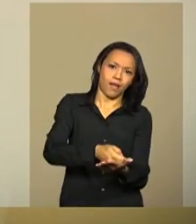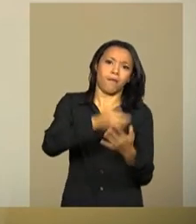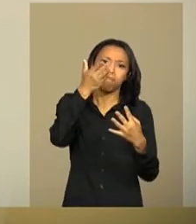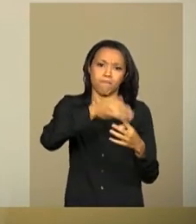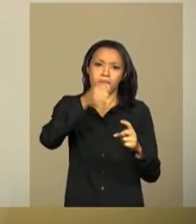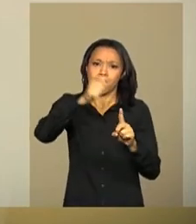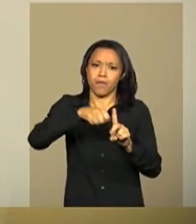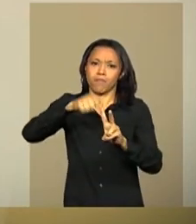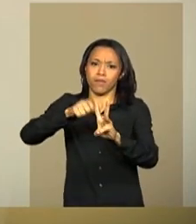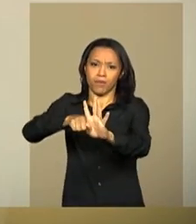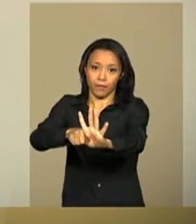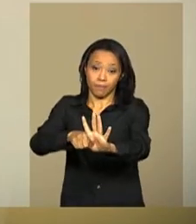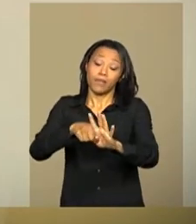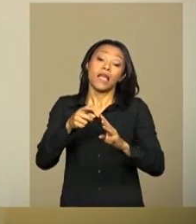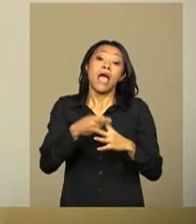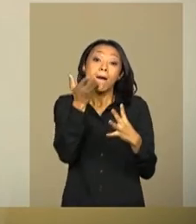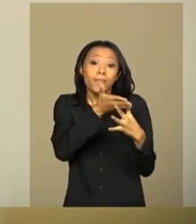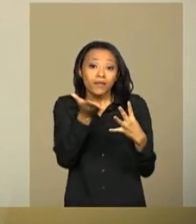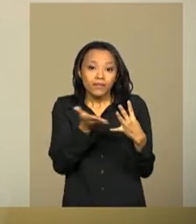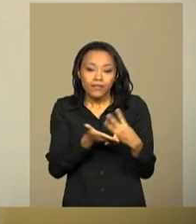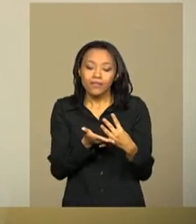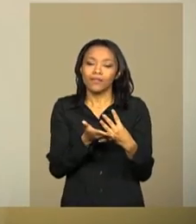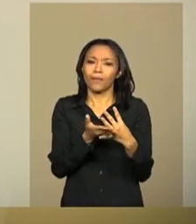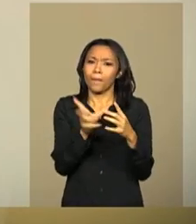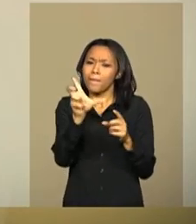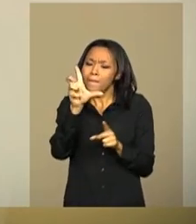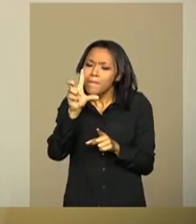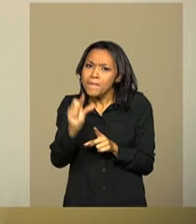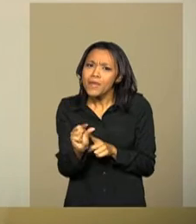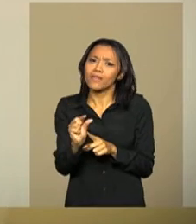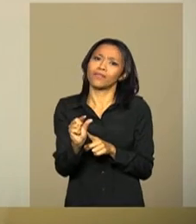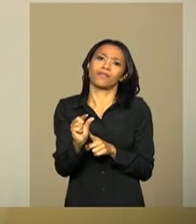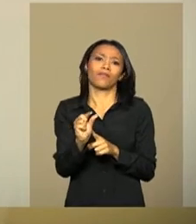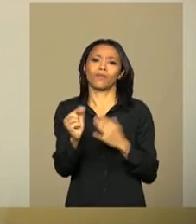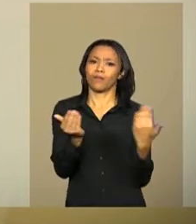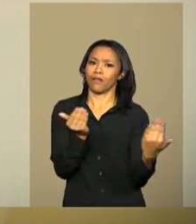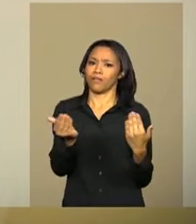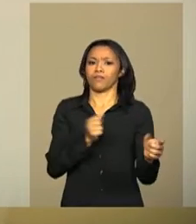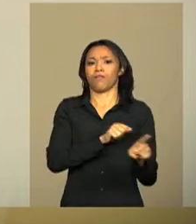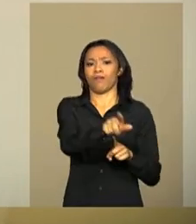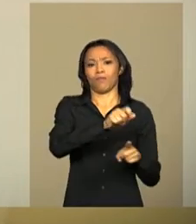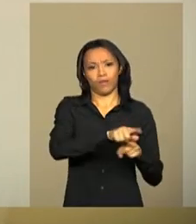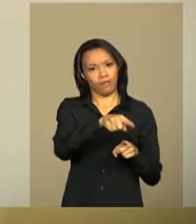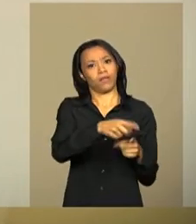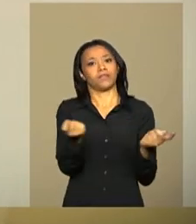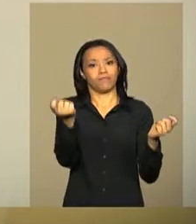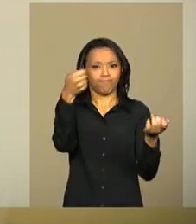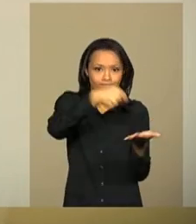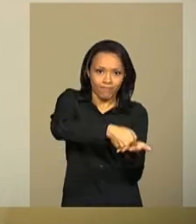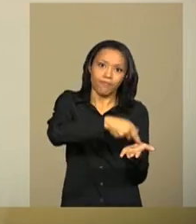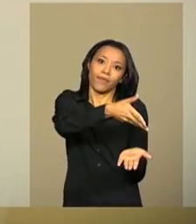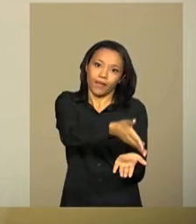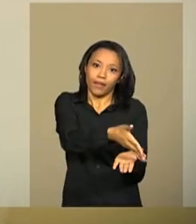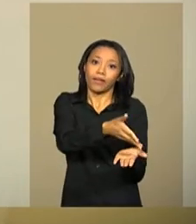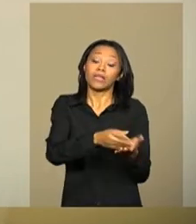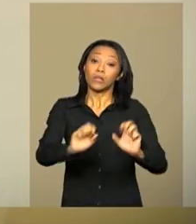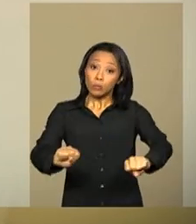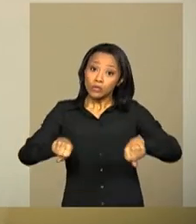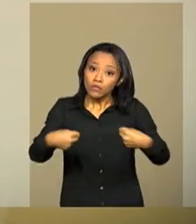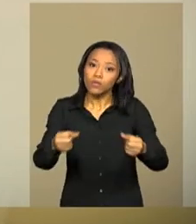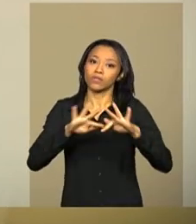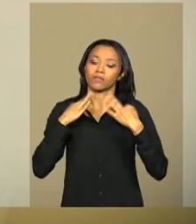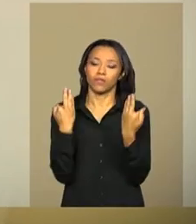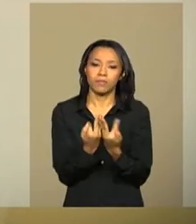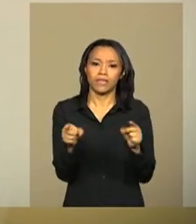mês certamente uma prestar é muito menor que o aluguel mensal que elas teriam de pagar o esforço da